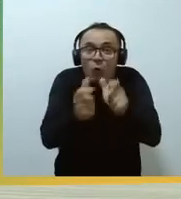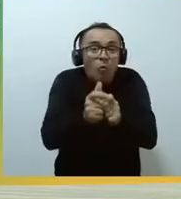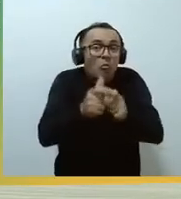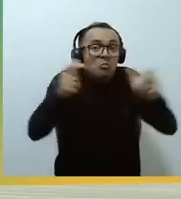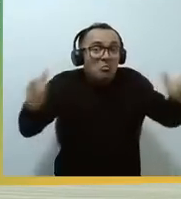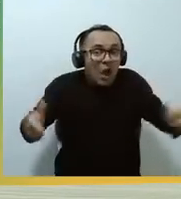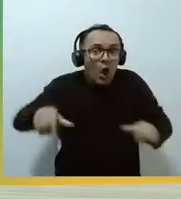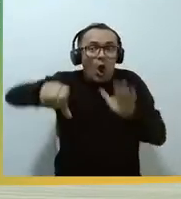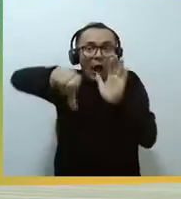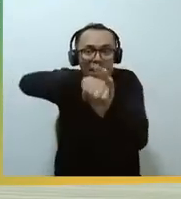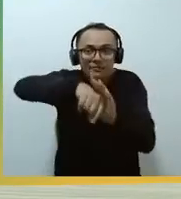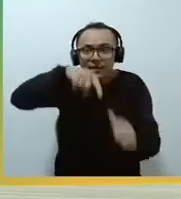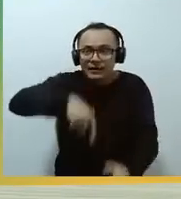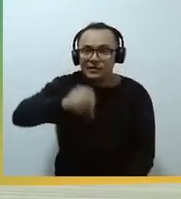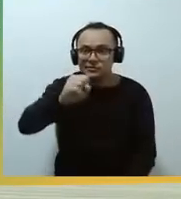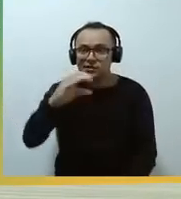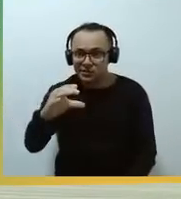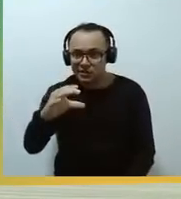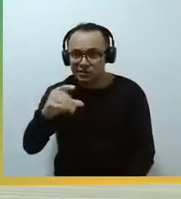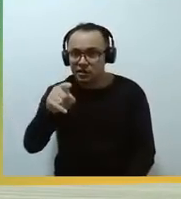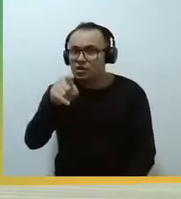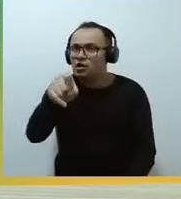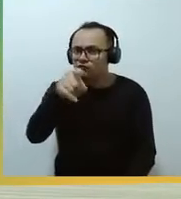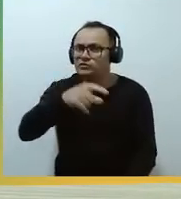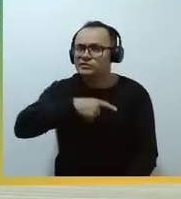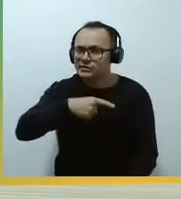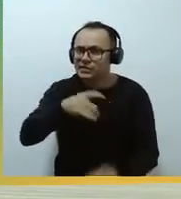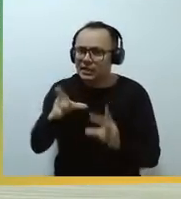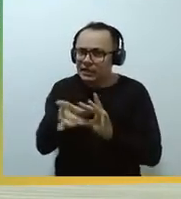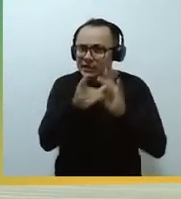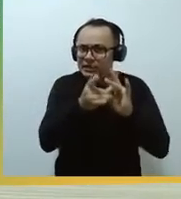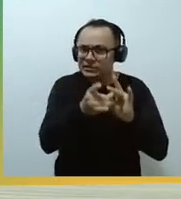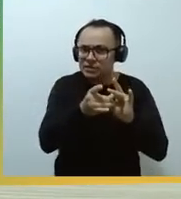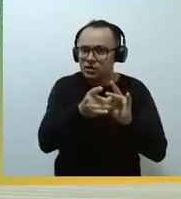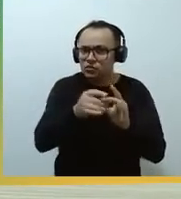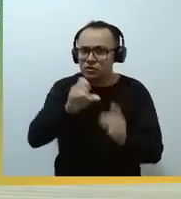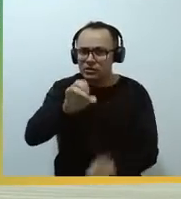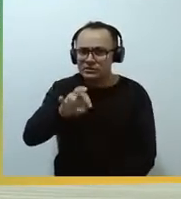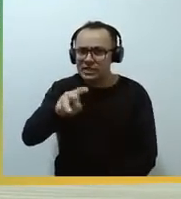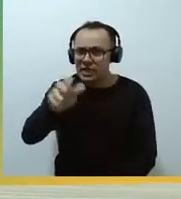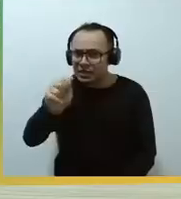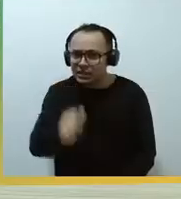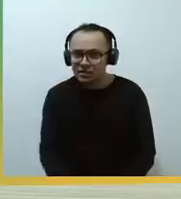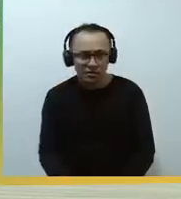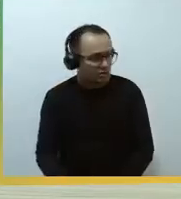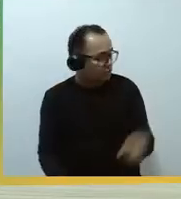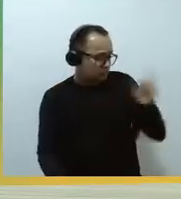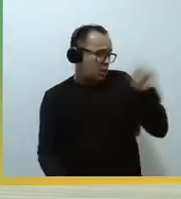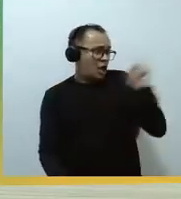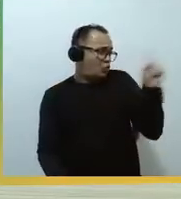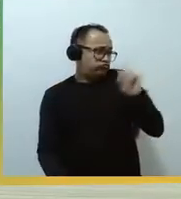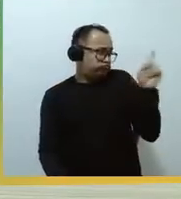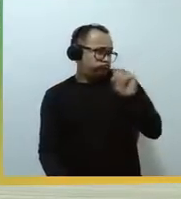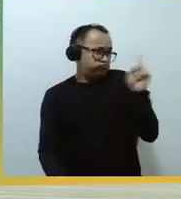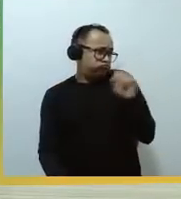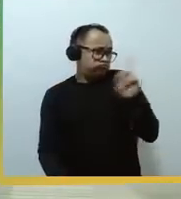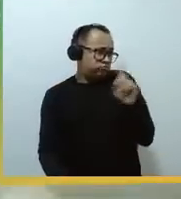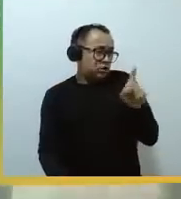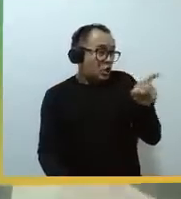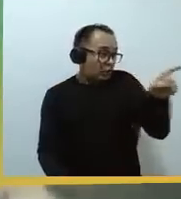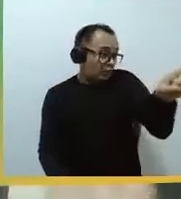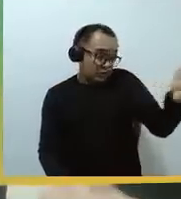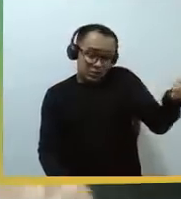Santa Catarina. O senhor tem muitas ligações com a Serrana. Qual é? Não tem ligação com a Serrana? Não, não tenho. O senhor é que está fazendo